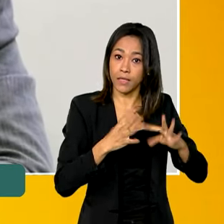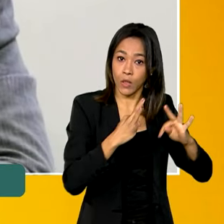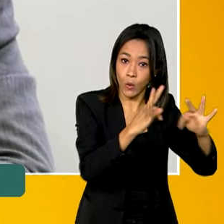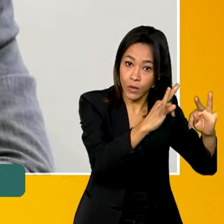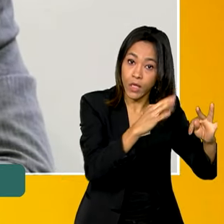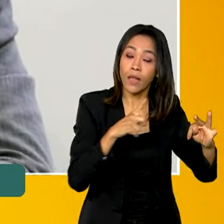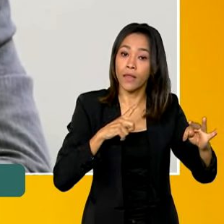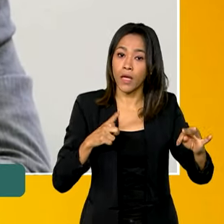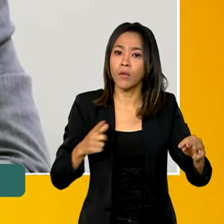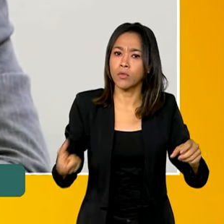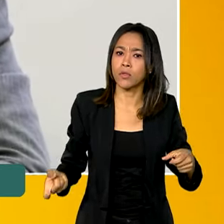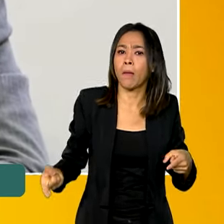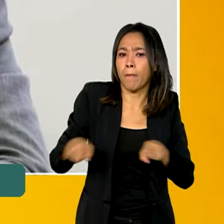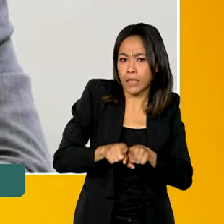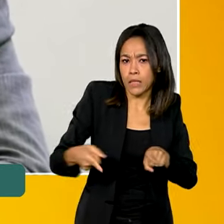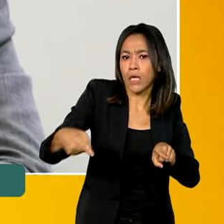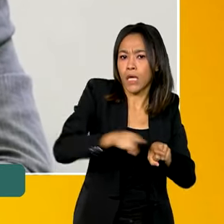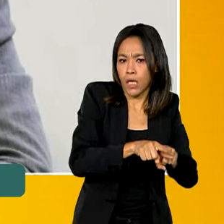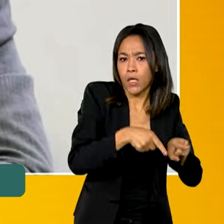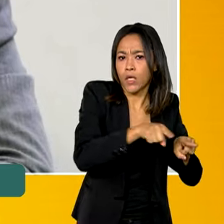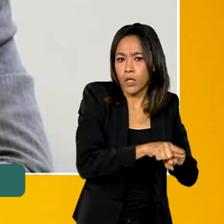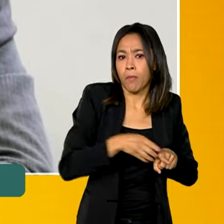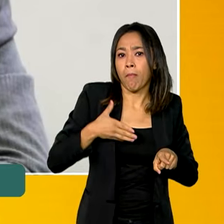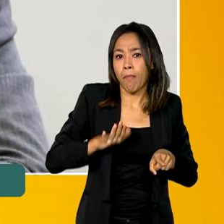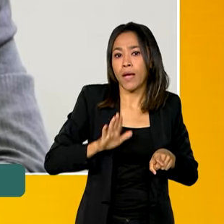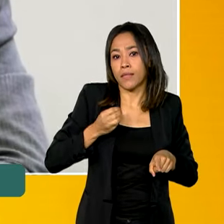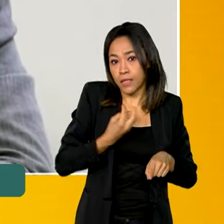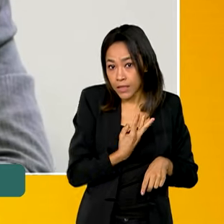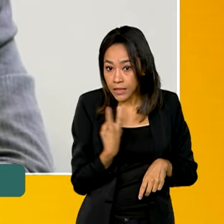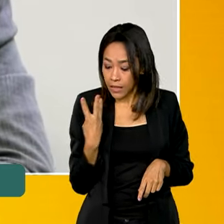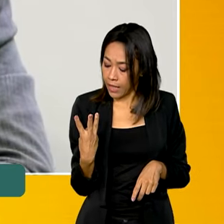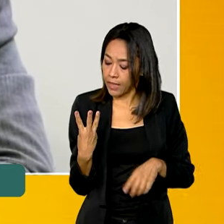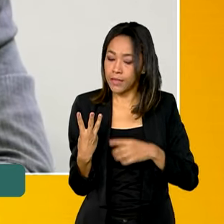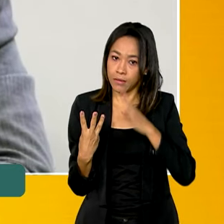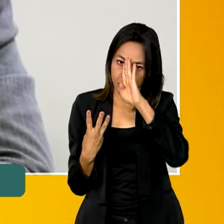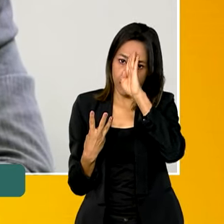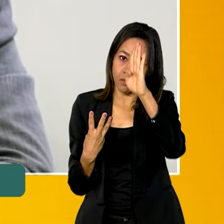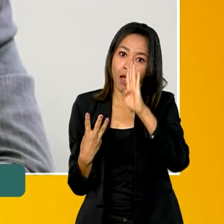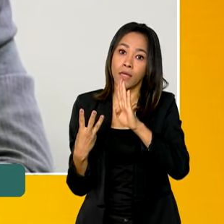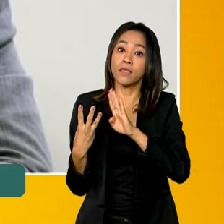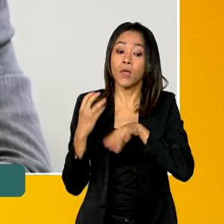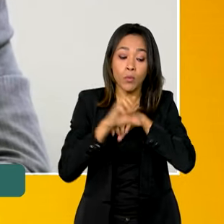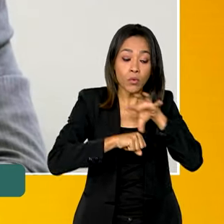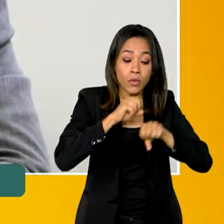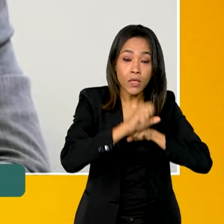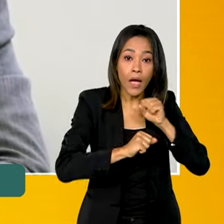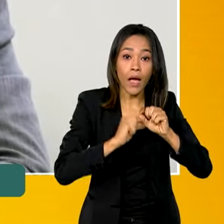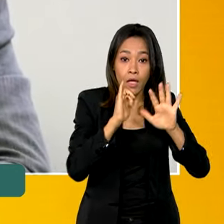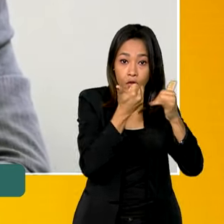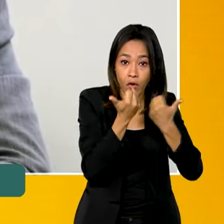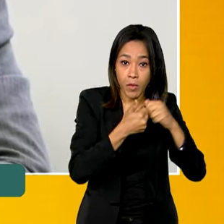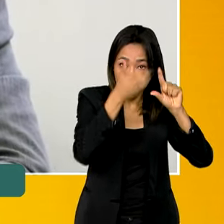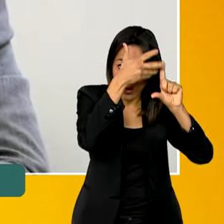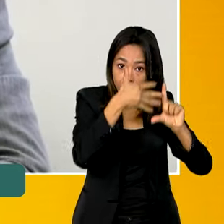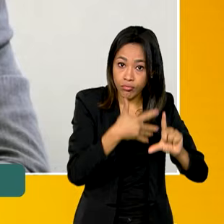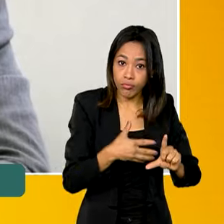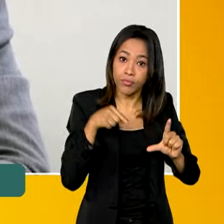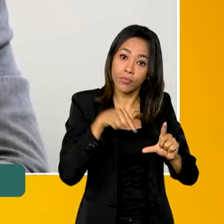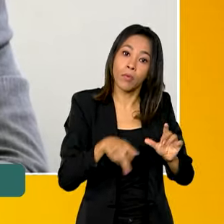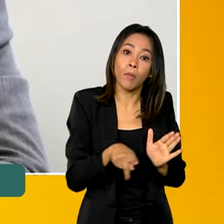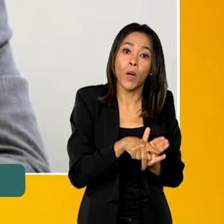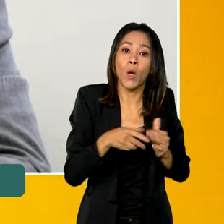programas né mas eu acho que esses três principais eh vocês vão vão poder achar informações sobre eles além de alguns